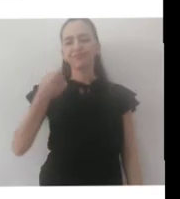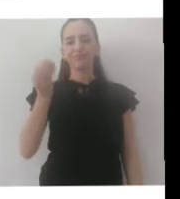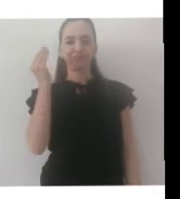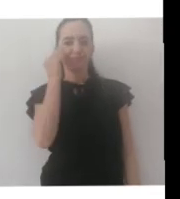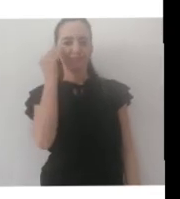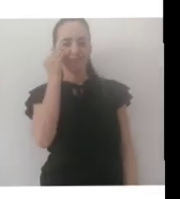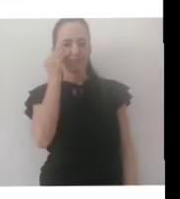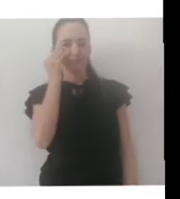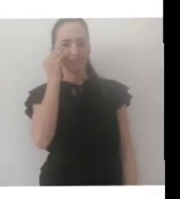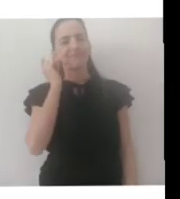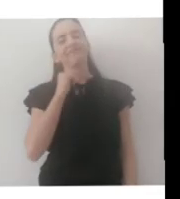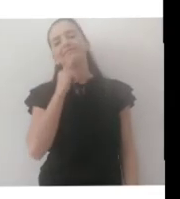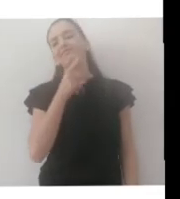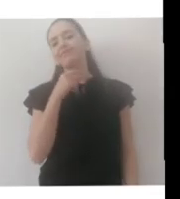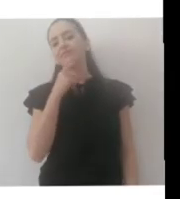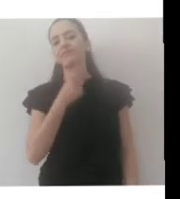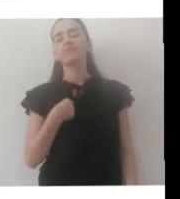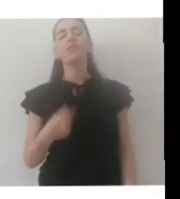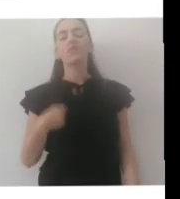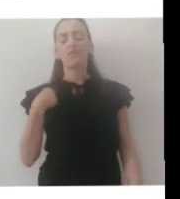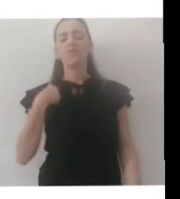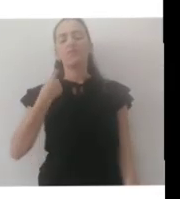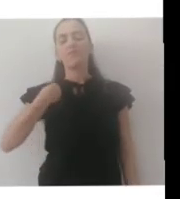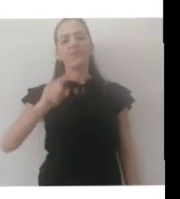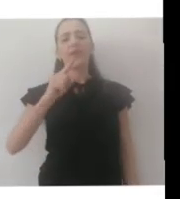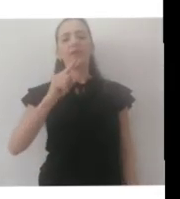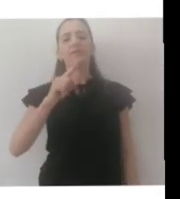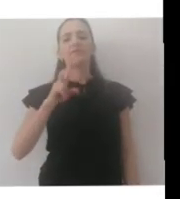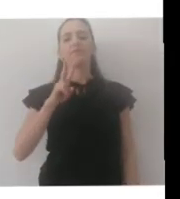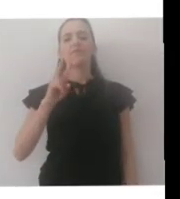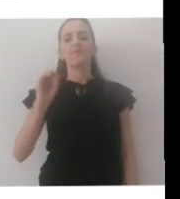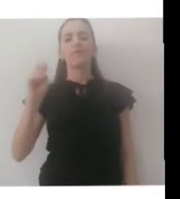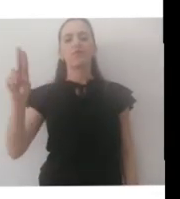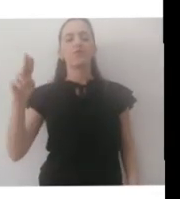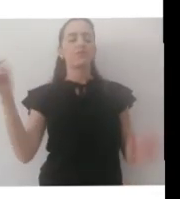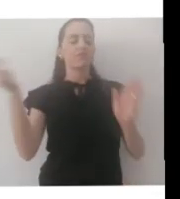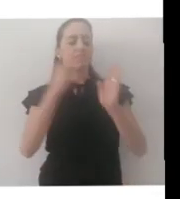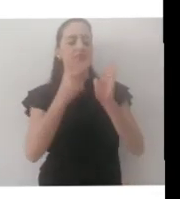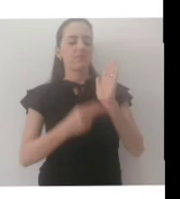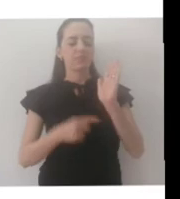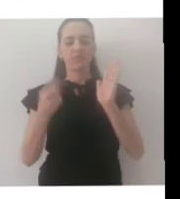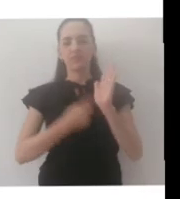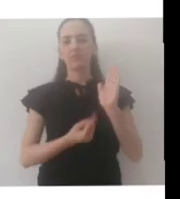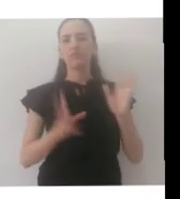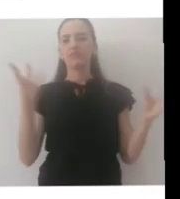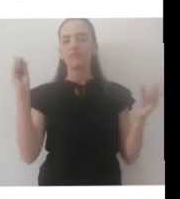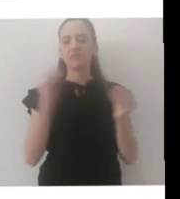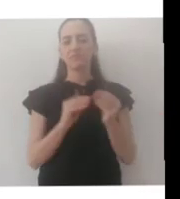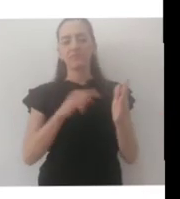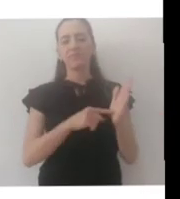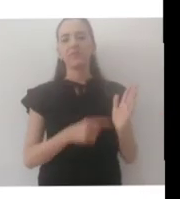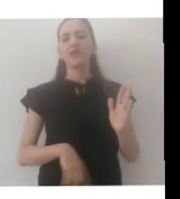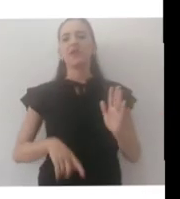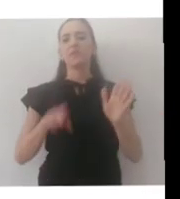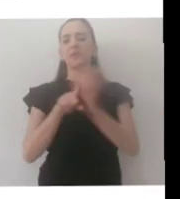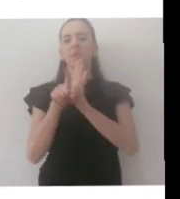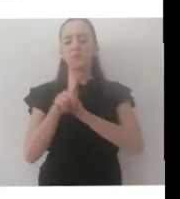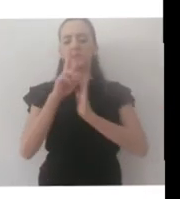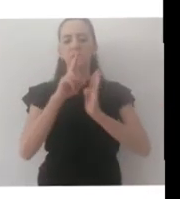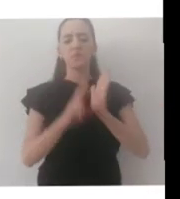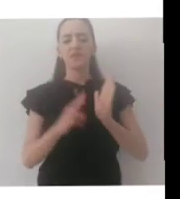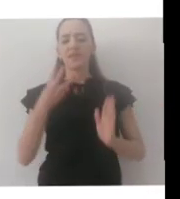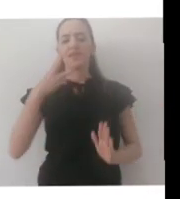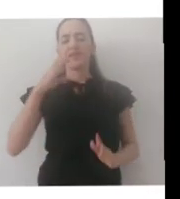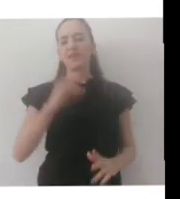ler este livro amanhã. Me comprometo que eu vou ler, não é tentar. Se você tentar, você não consegue. Você tem que, vou ler. Amanhã eu vou fazer